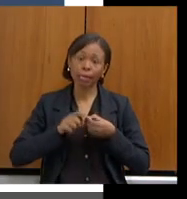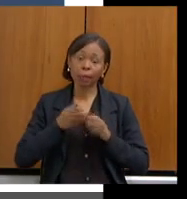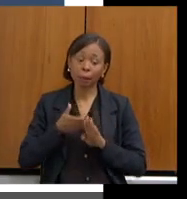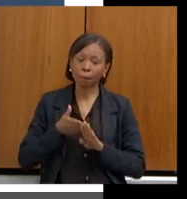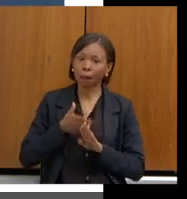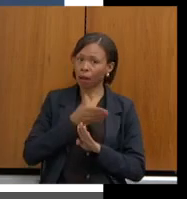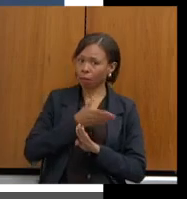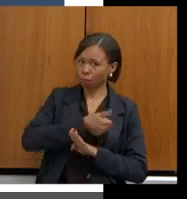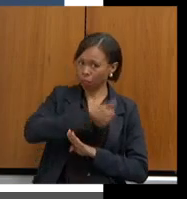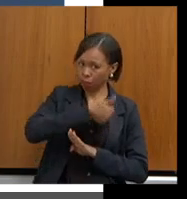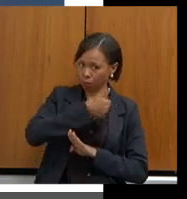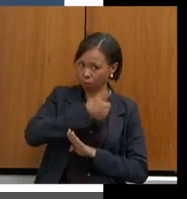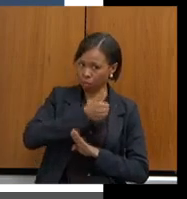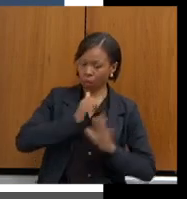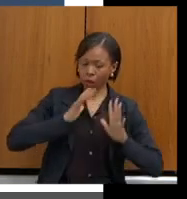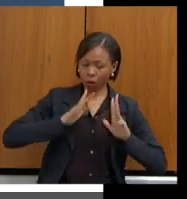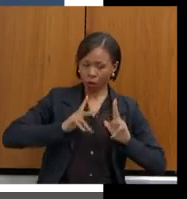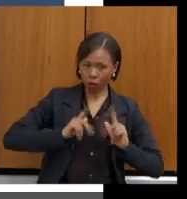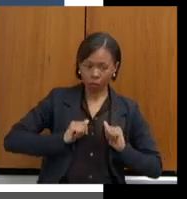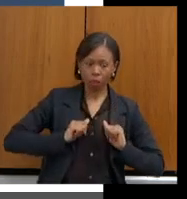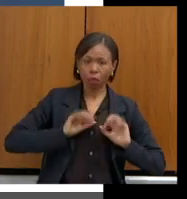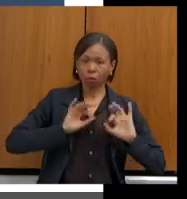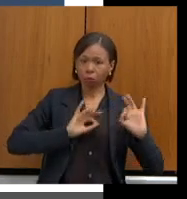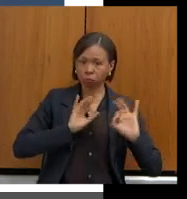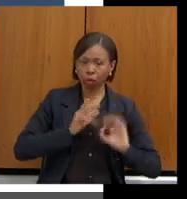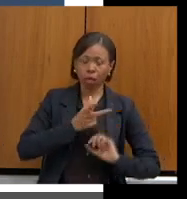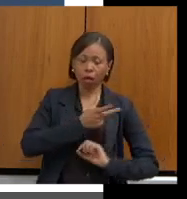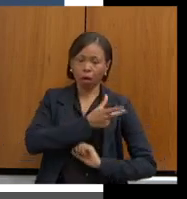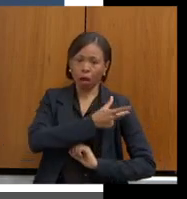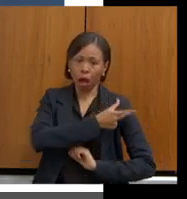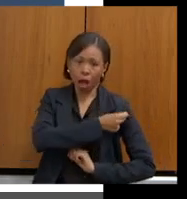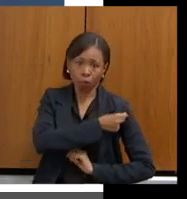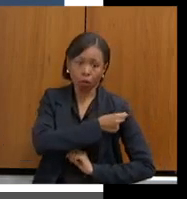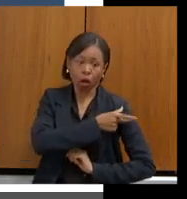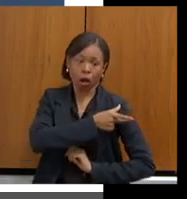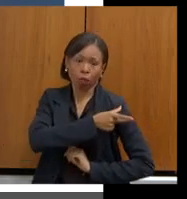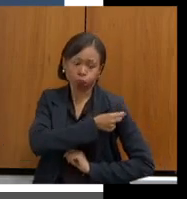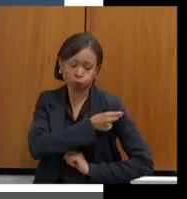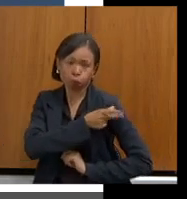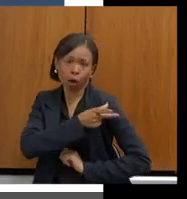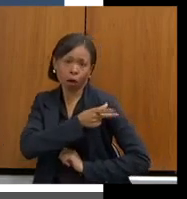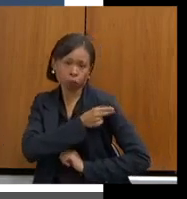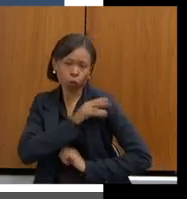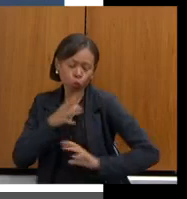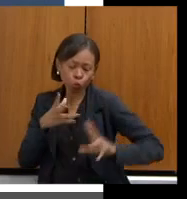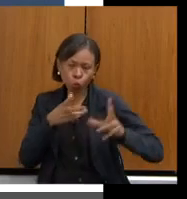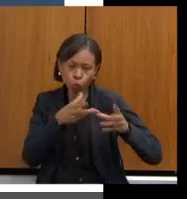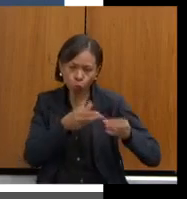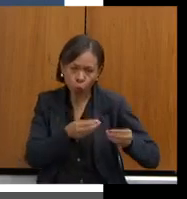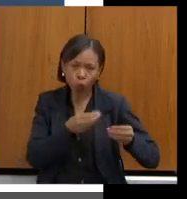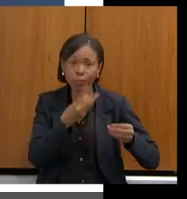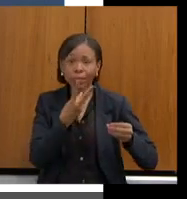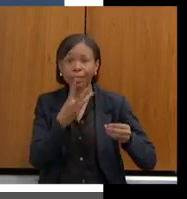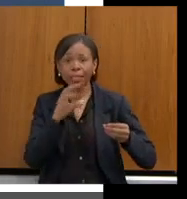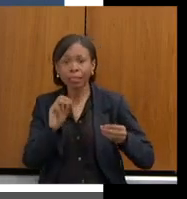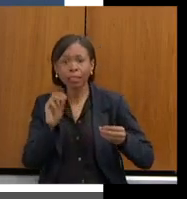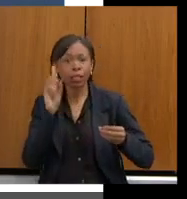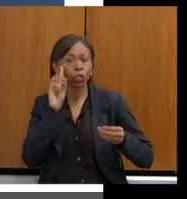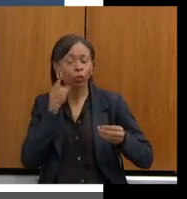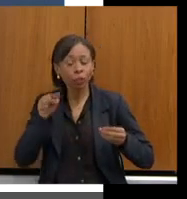então após 30 dias da segunda dose estaremos voltando com 100 porcento presencial